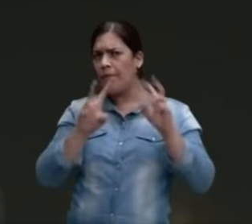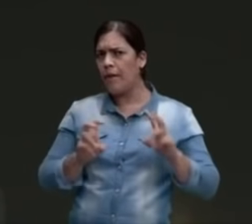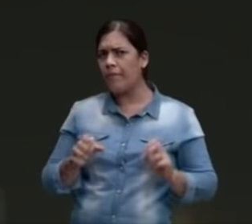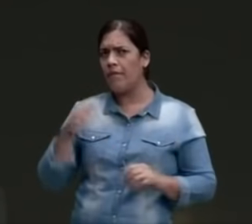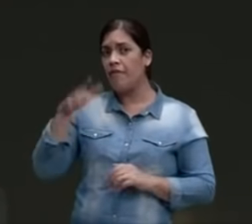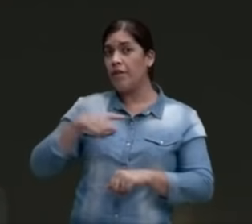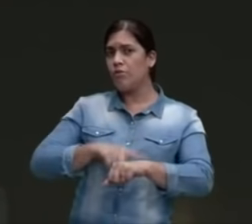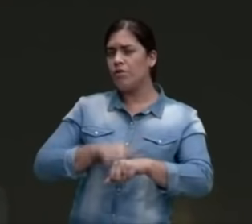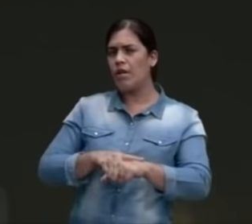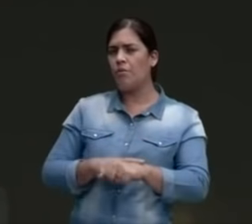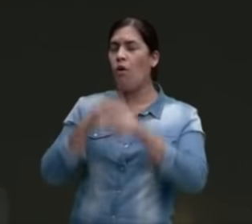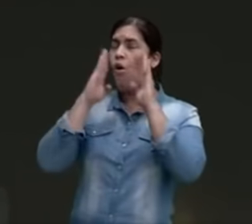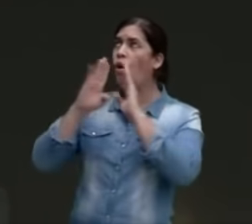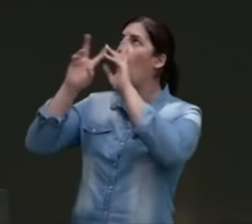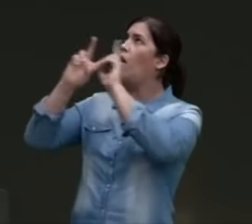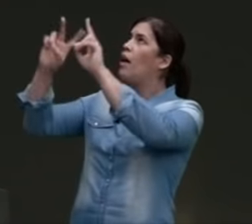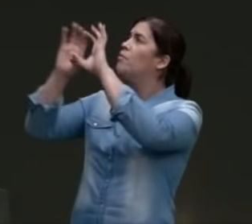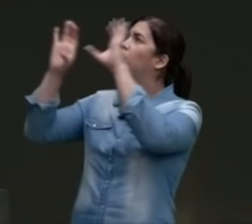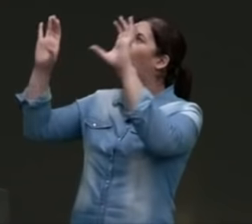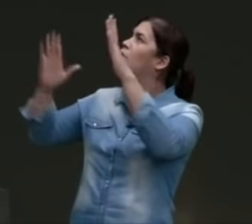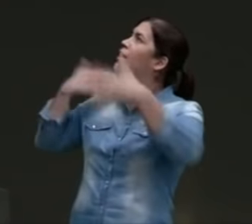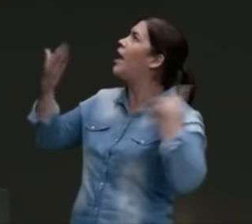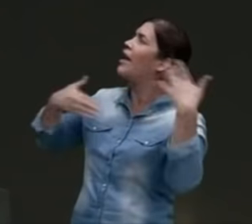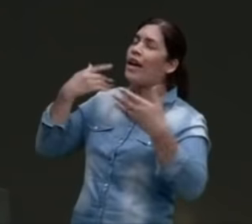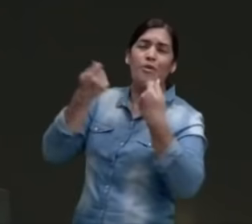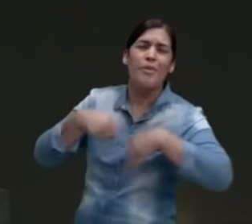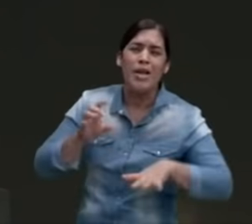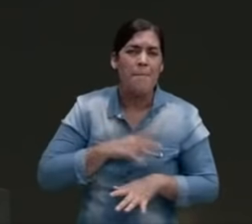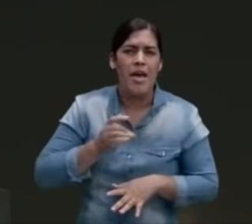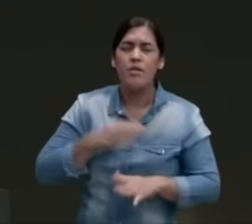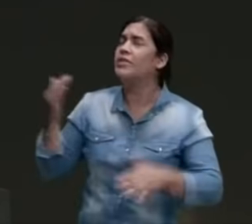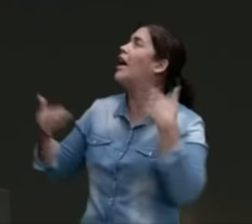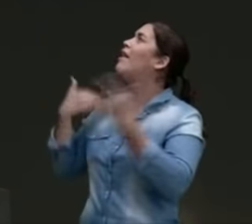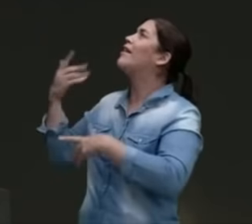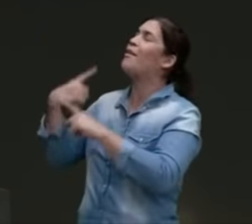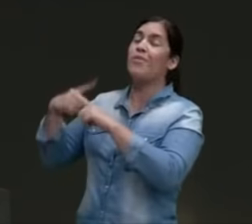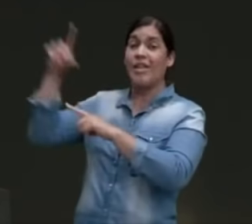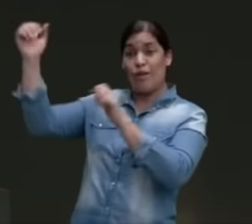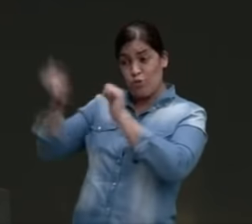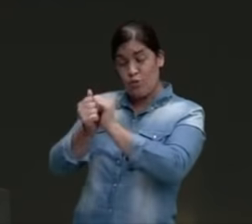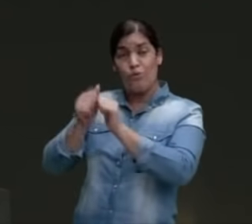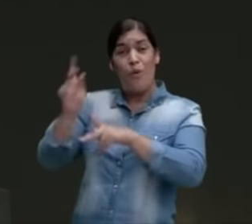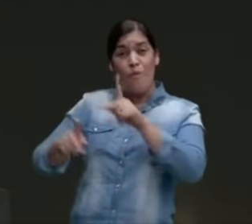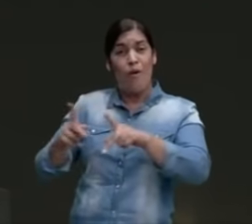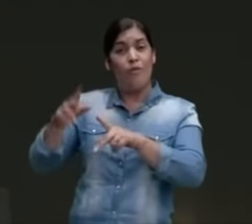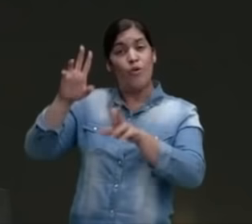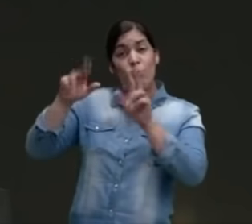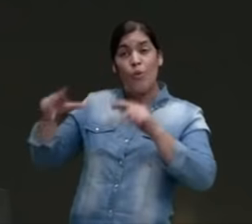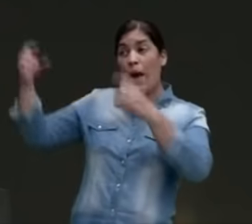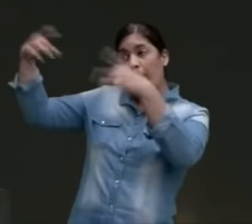está chegando a hora, irmãos. Está chegando a hora, não precisamos ter medo do que vai acontecer, porque Deus é com o seu povo, Deus nunca vai nos